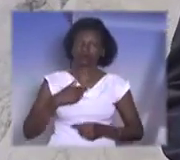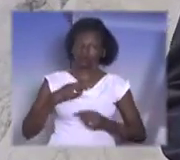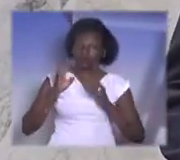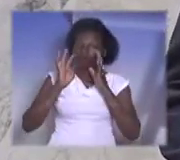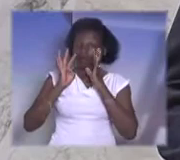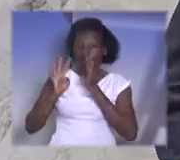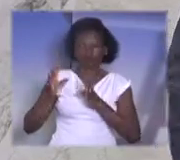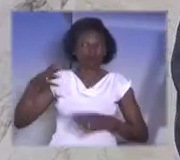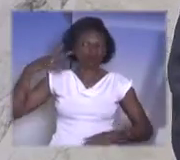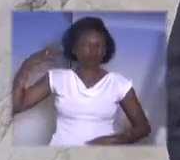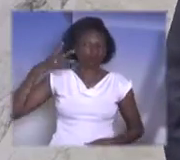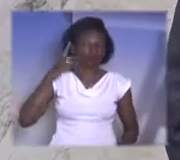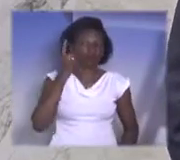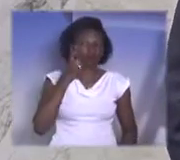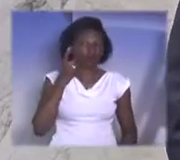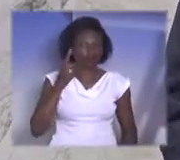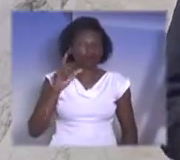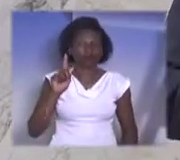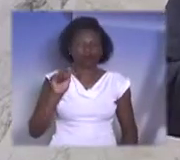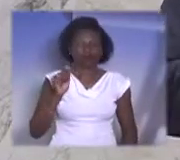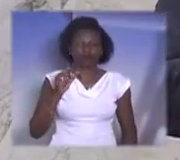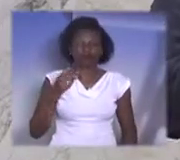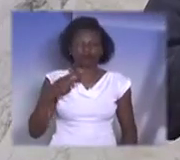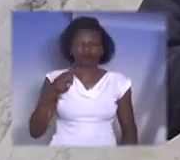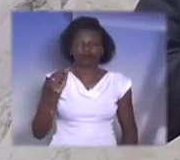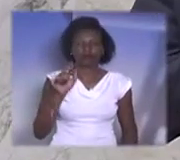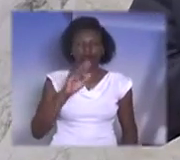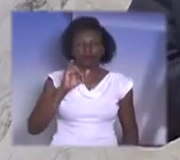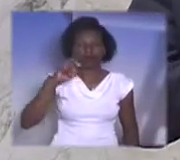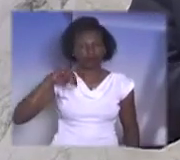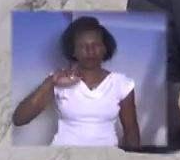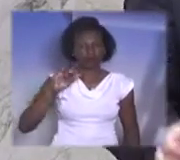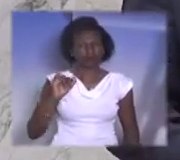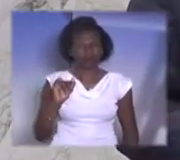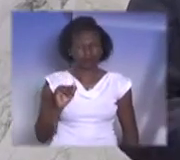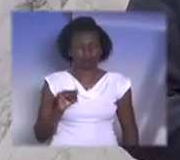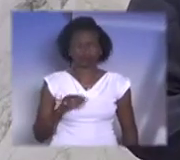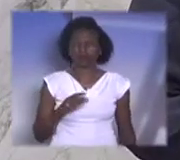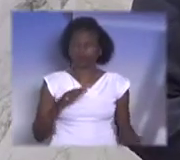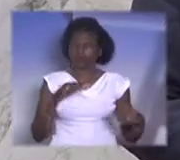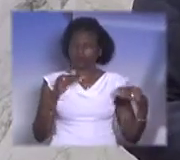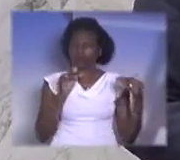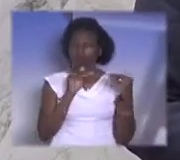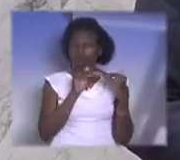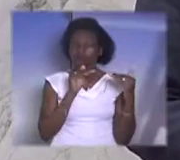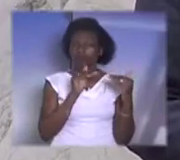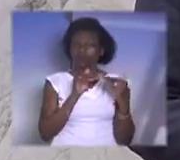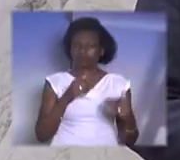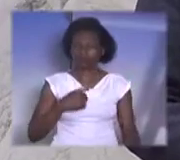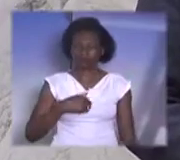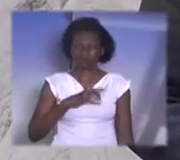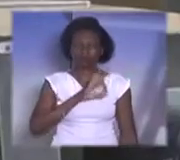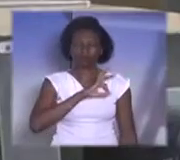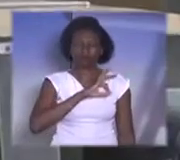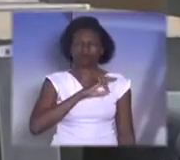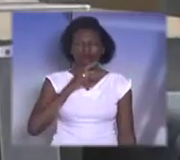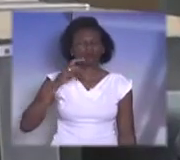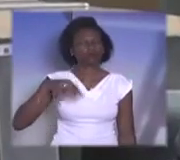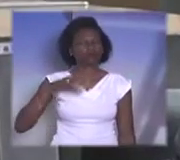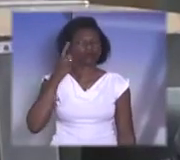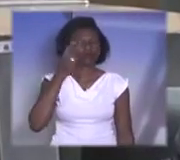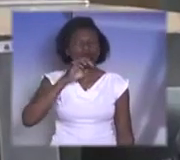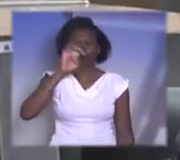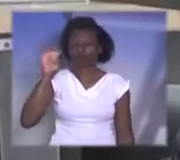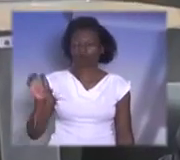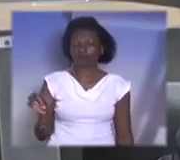deputado edson gasparini concordo em número gênero eu como policial militar que estando o deputado estadual não preciso dizer da